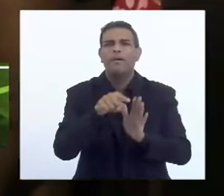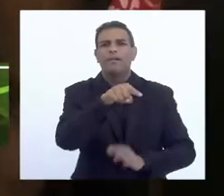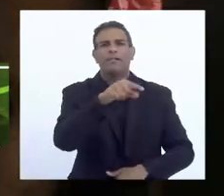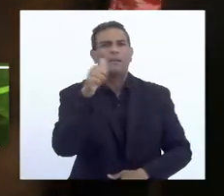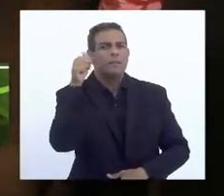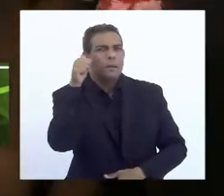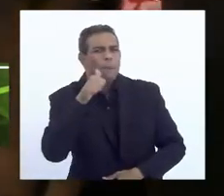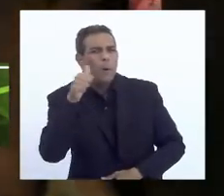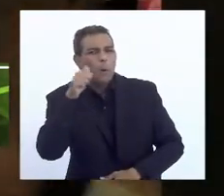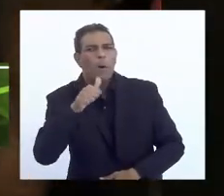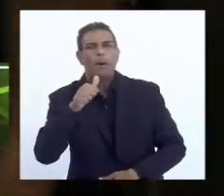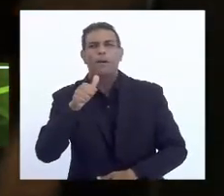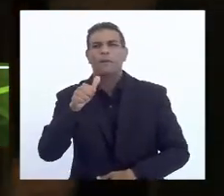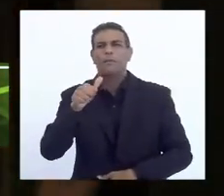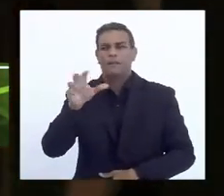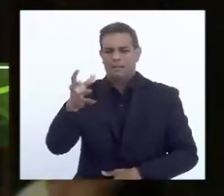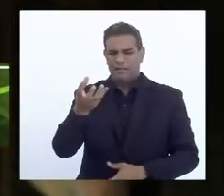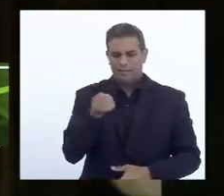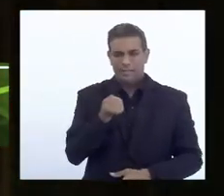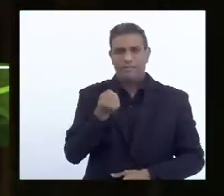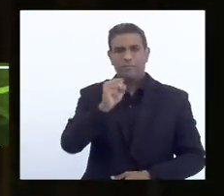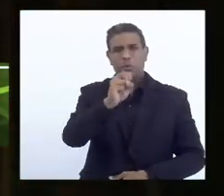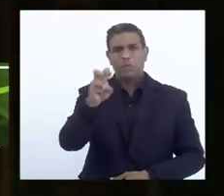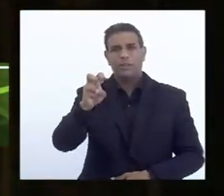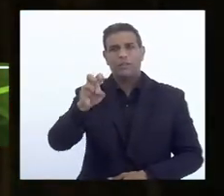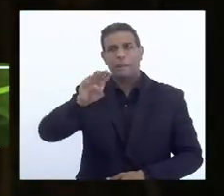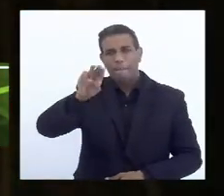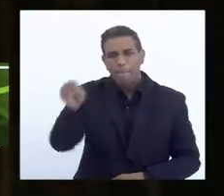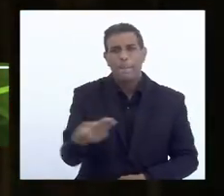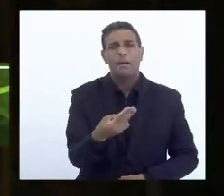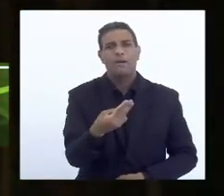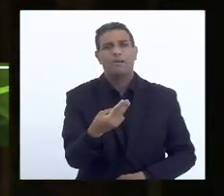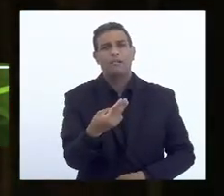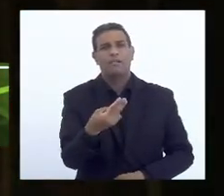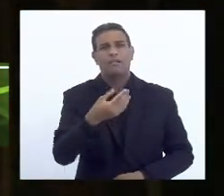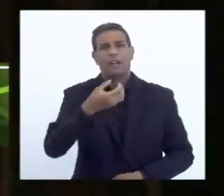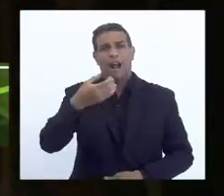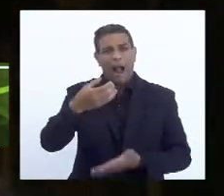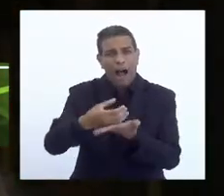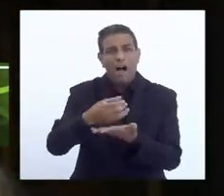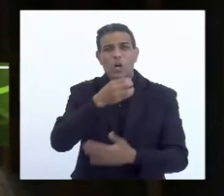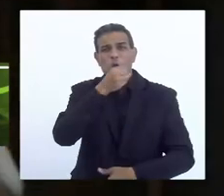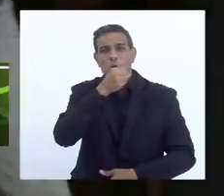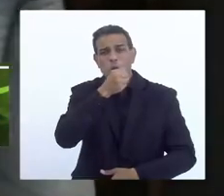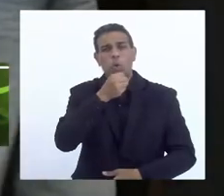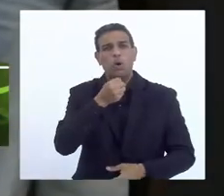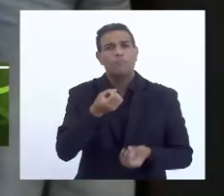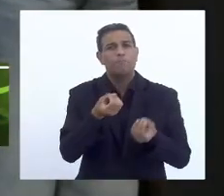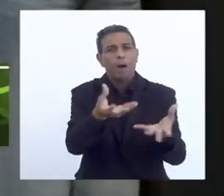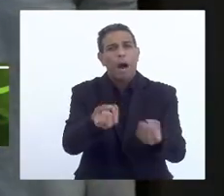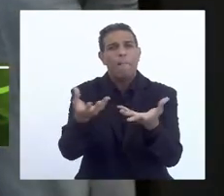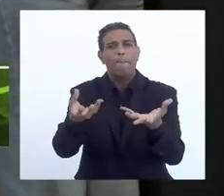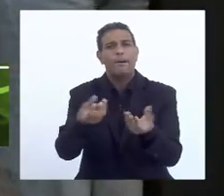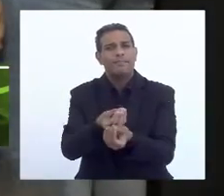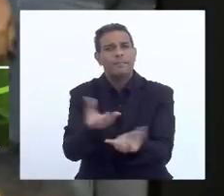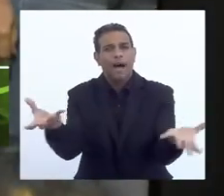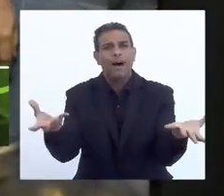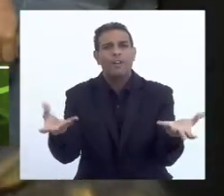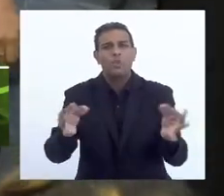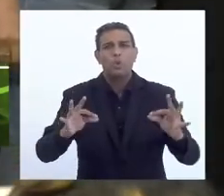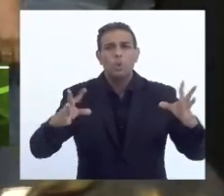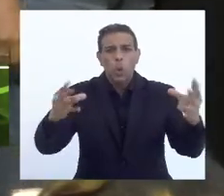presidente recebeu R$80 mil do Queiroz, pegamos uma garrafa de suco de laranja e fomos para a porta do evento distribuir esse